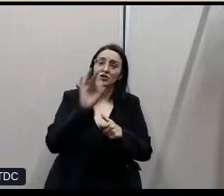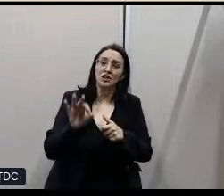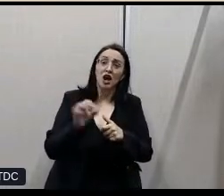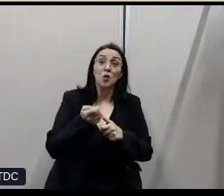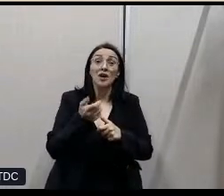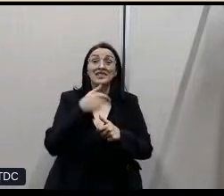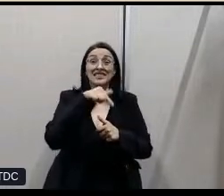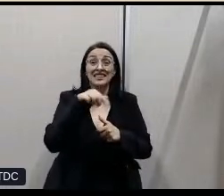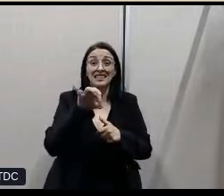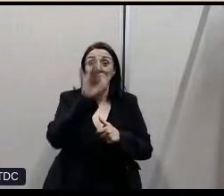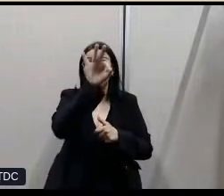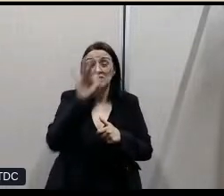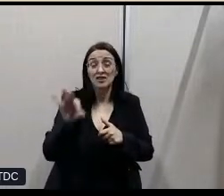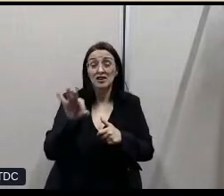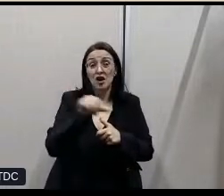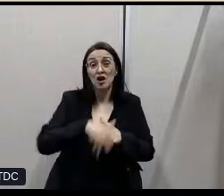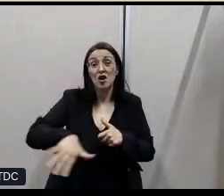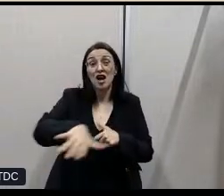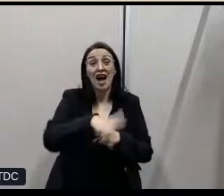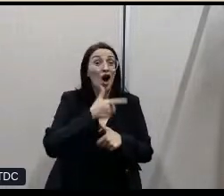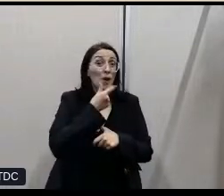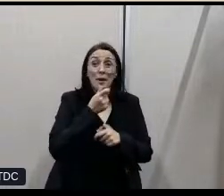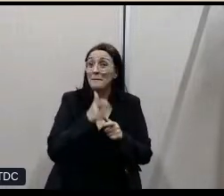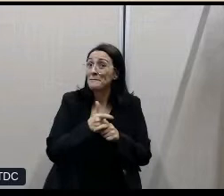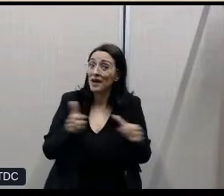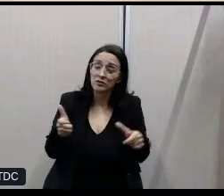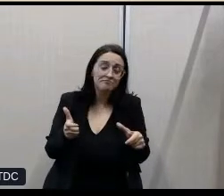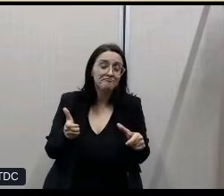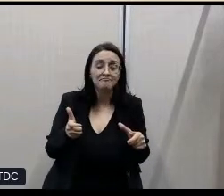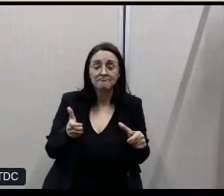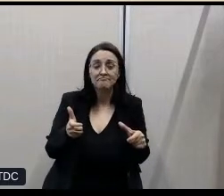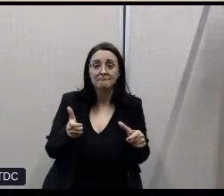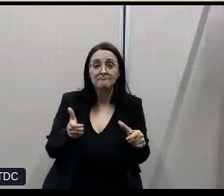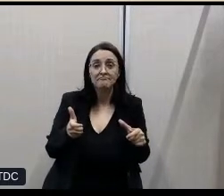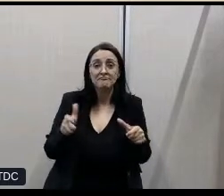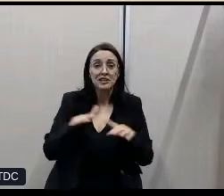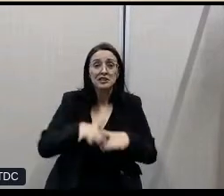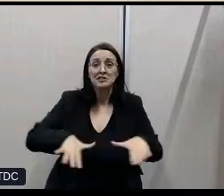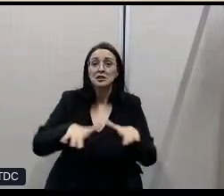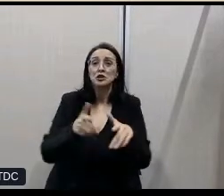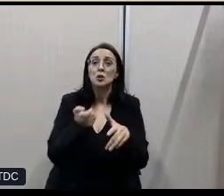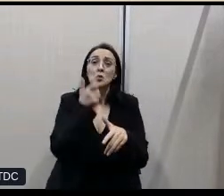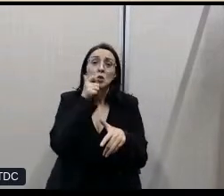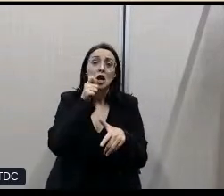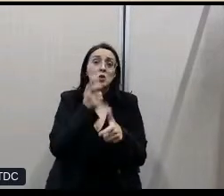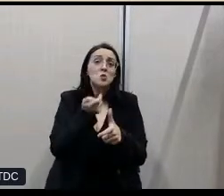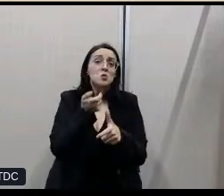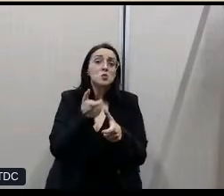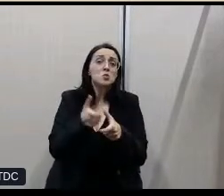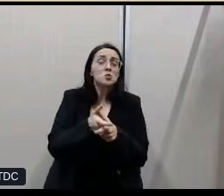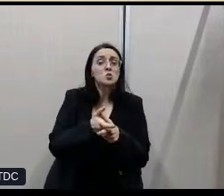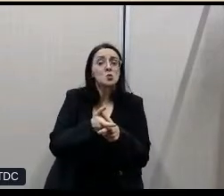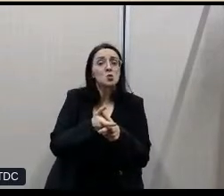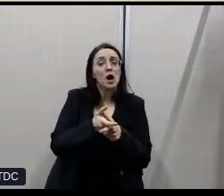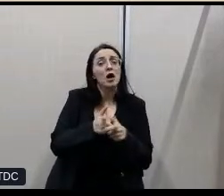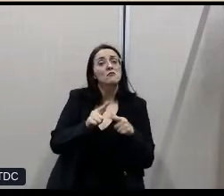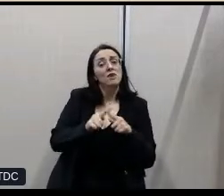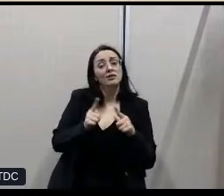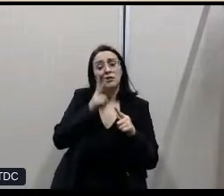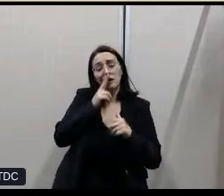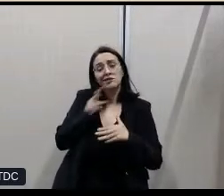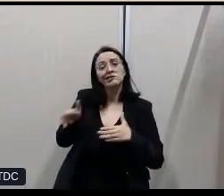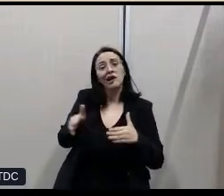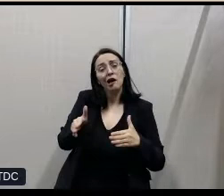quase 70% dos espaços ocupados por homens. Então, o espaço ainda é pequeno para as mulheres. A gente vê que isso está caminhando para